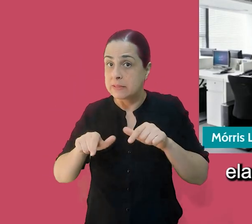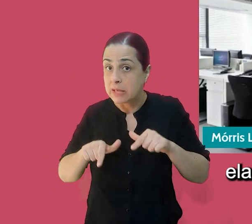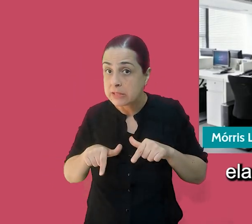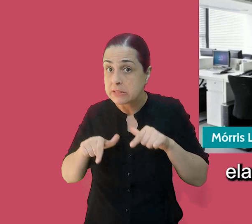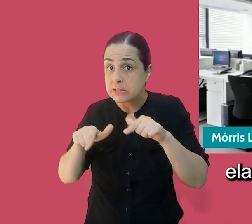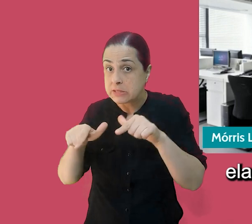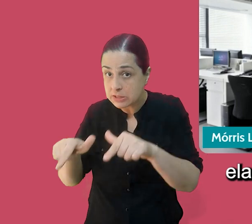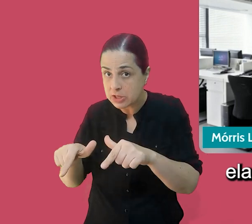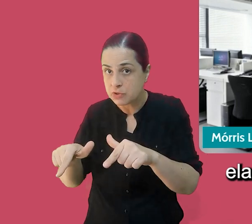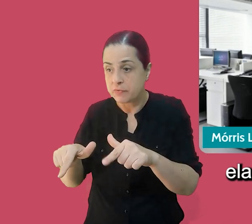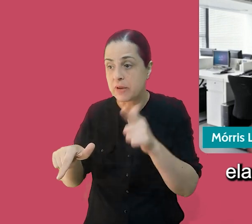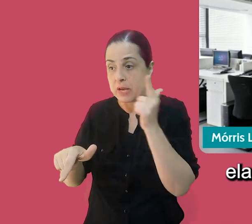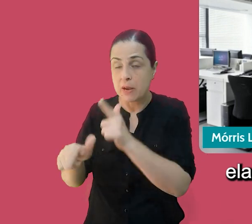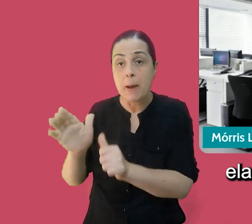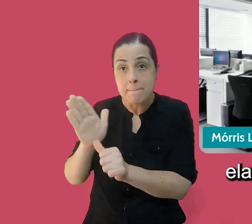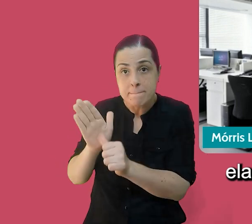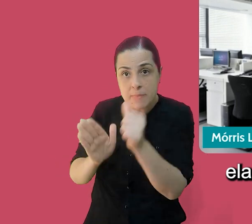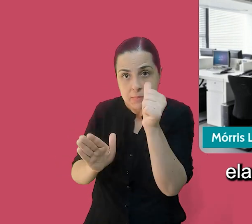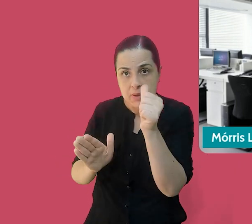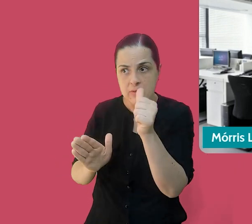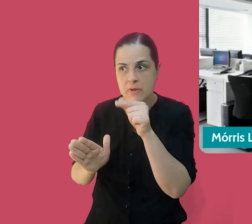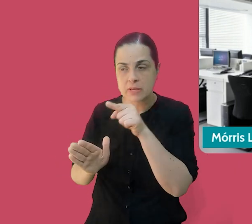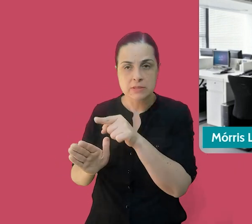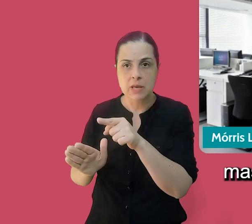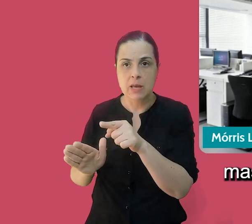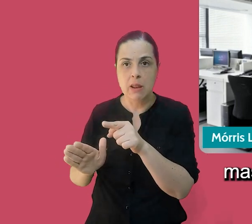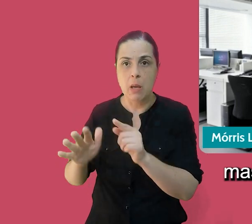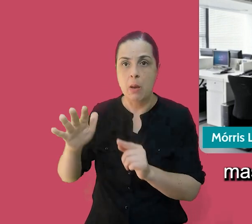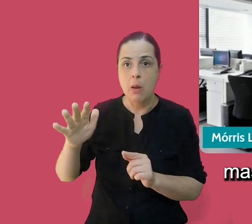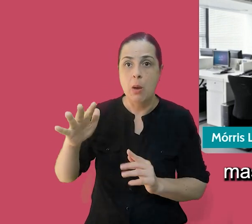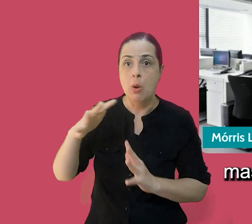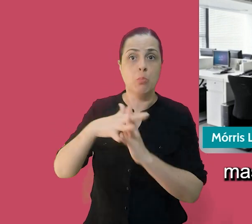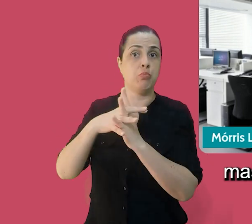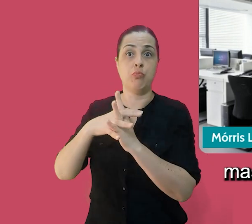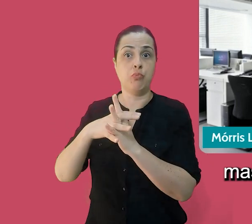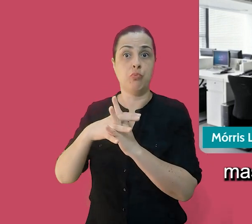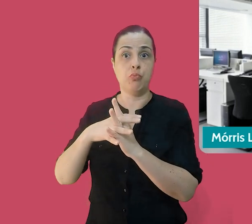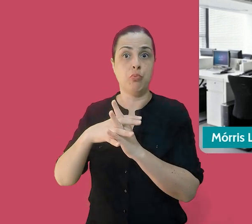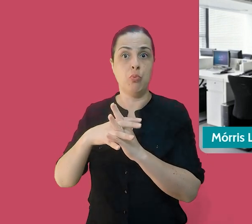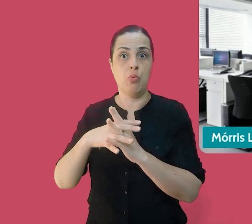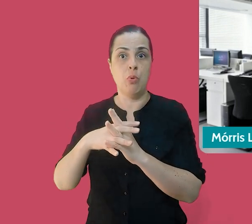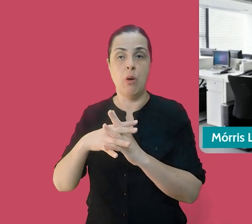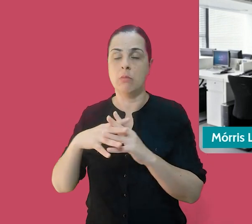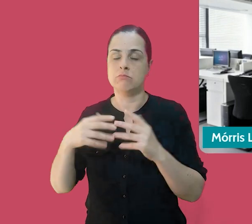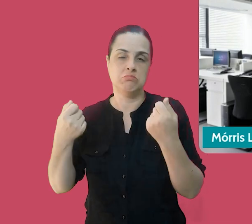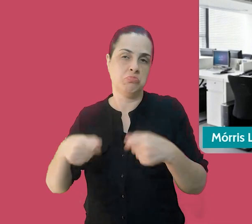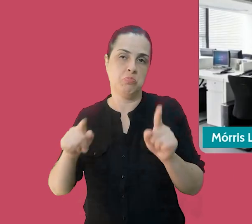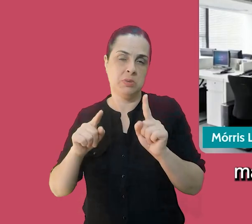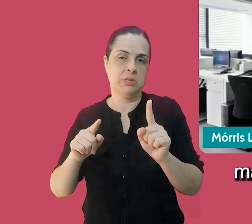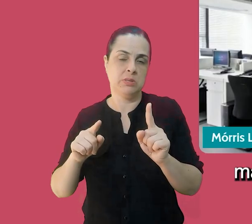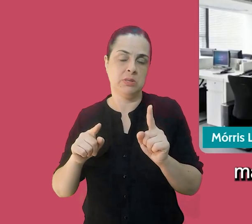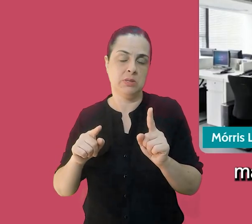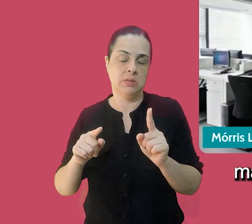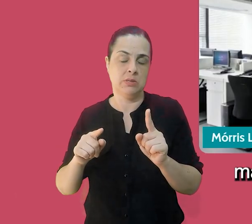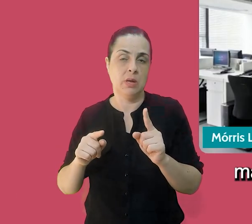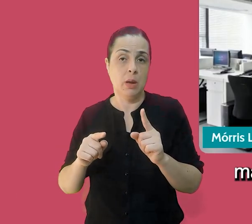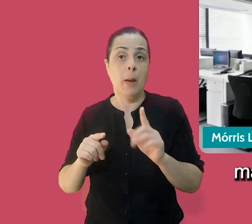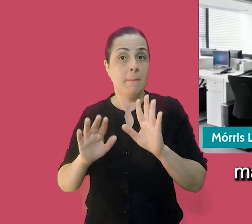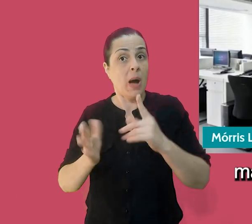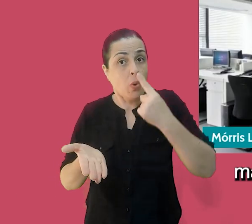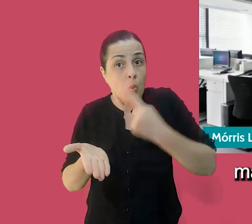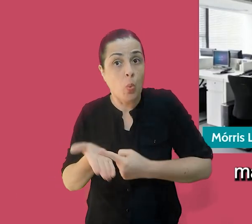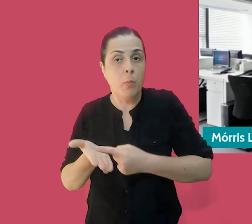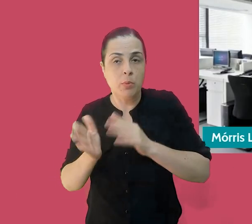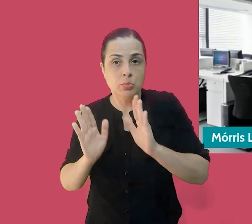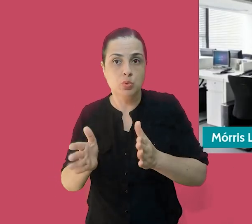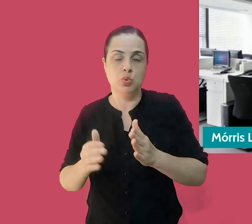não tem que estar já super avançada em tudo isso, mas é muito comprometimento também. Ela não pode estar no zero, mas é um comprometimento de que